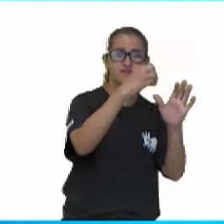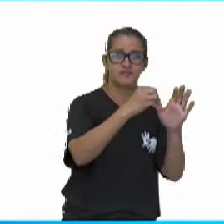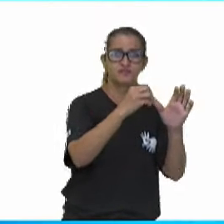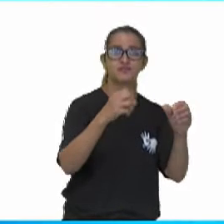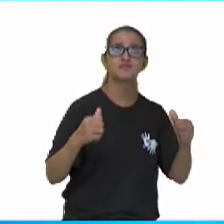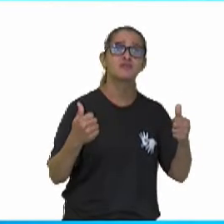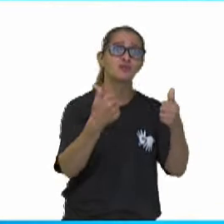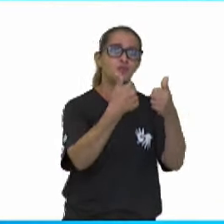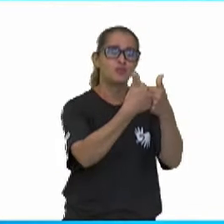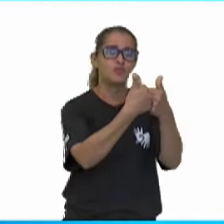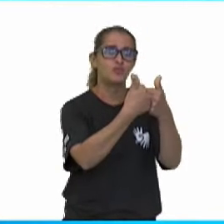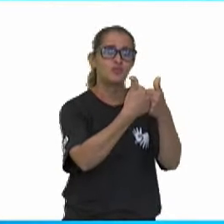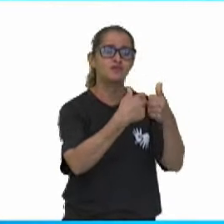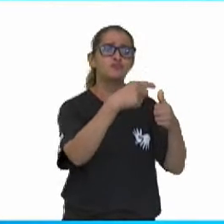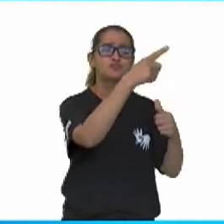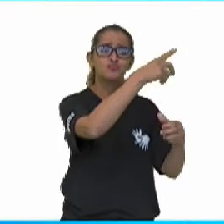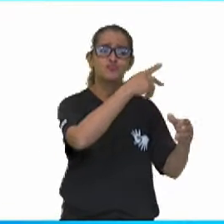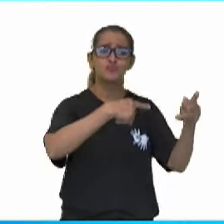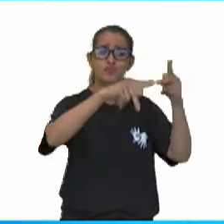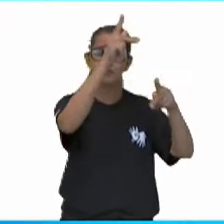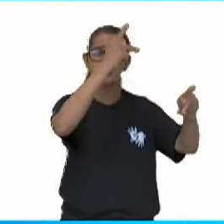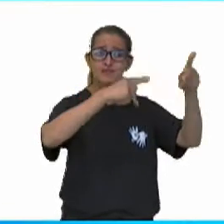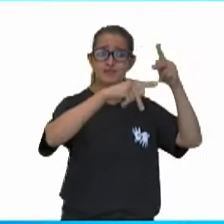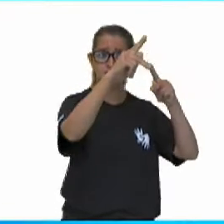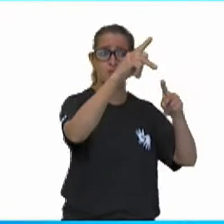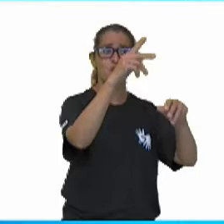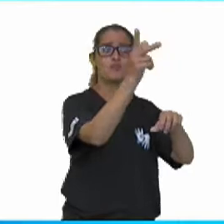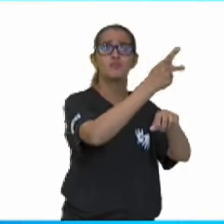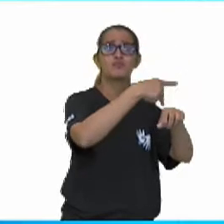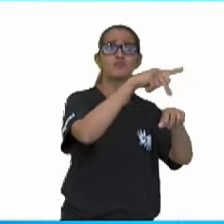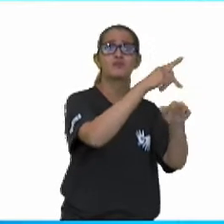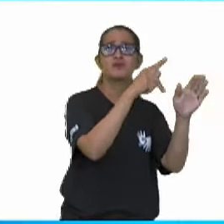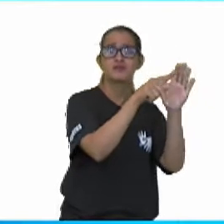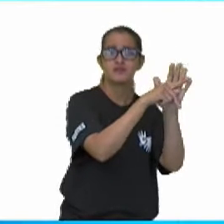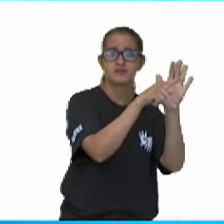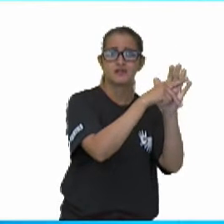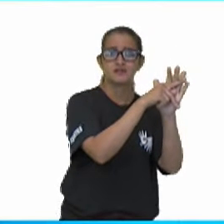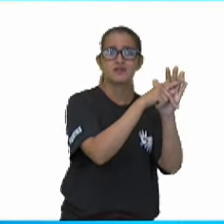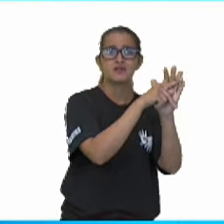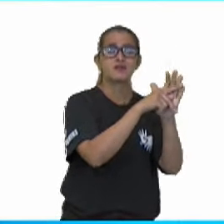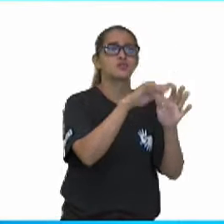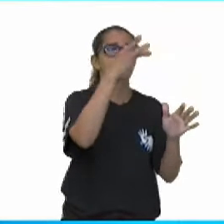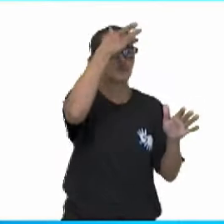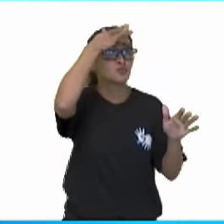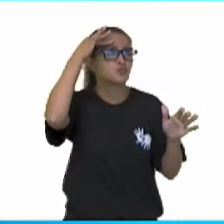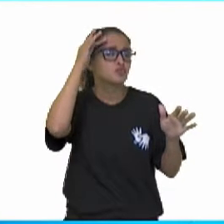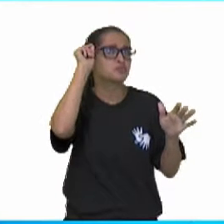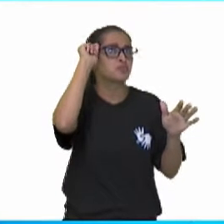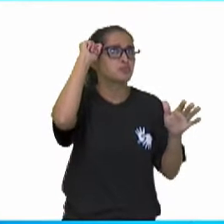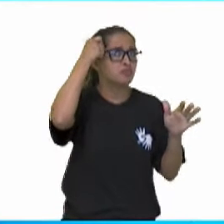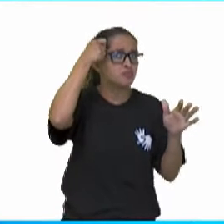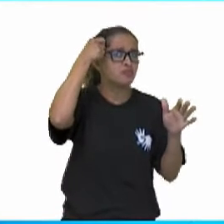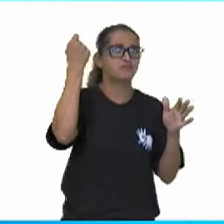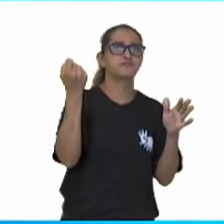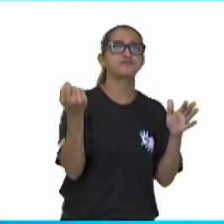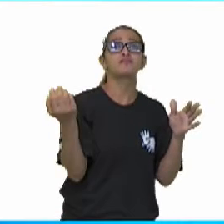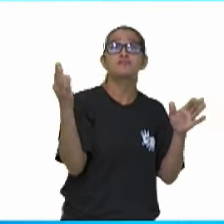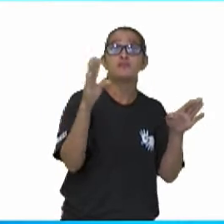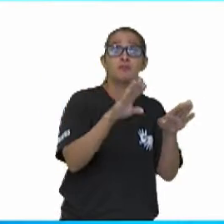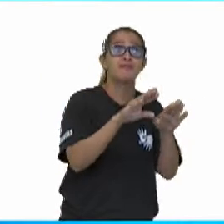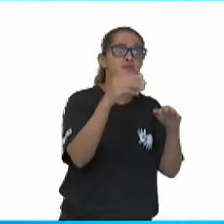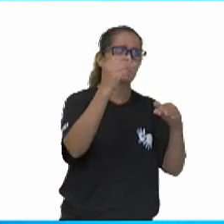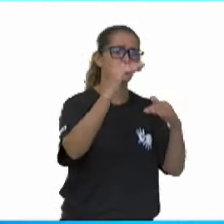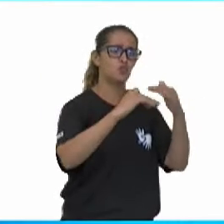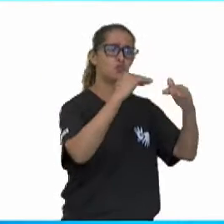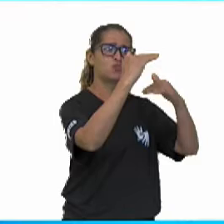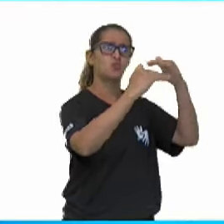à população norte-americana de raça negra, apesar de, hoje em dia, transcender fronteiras